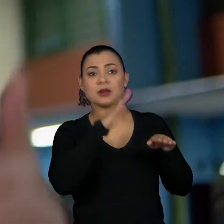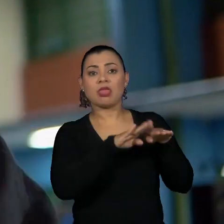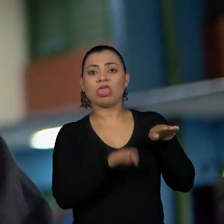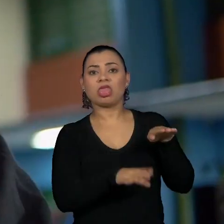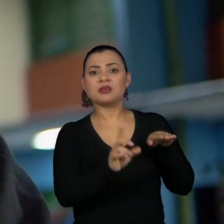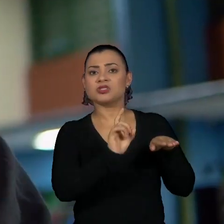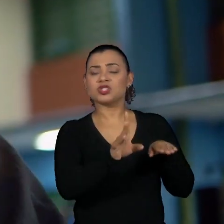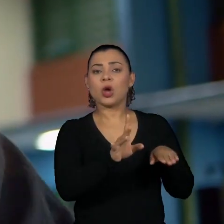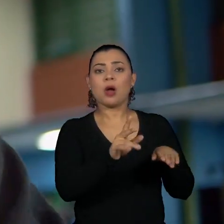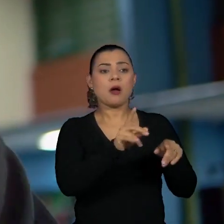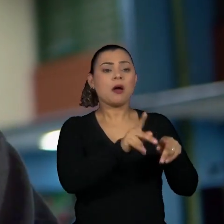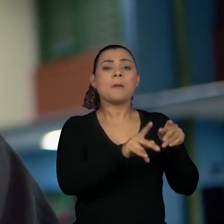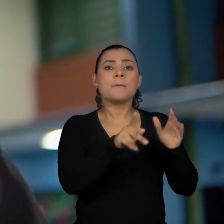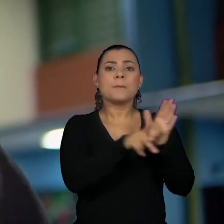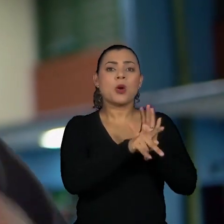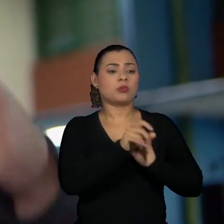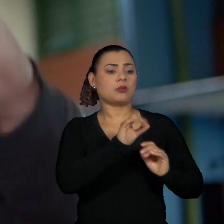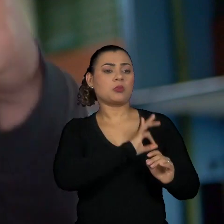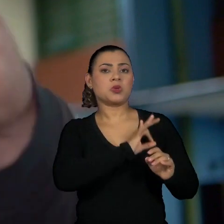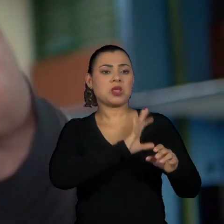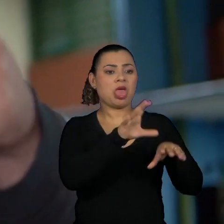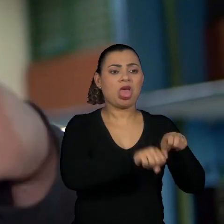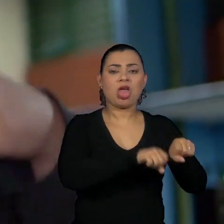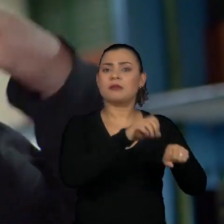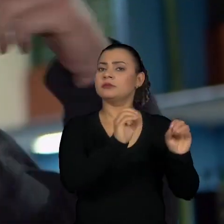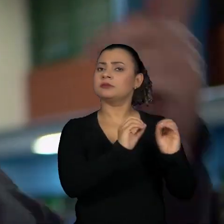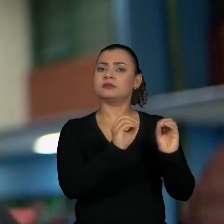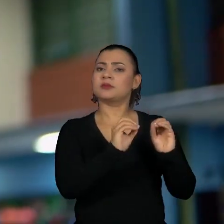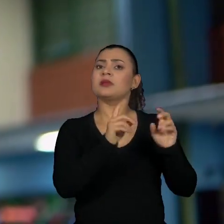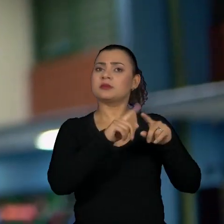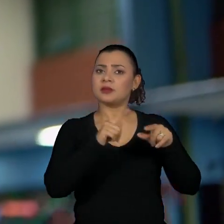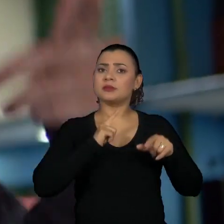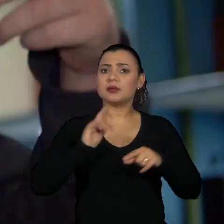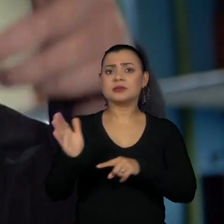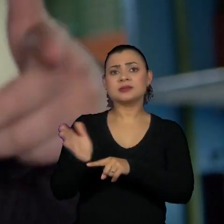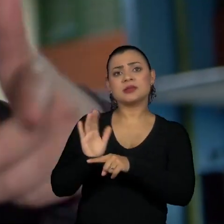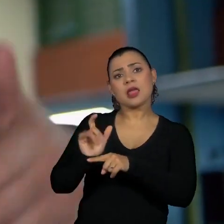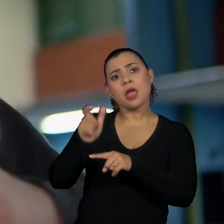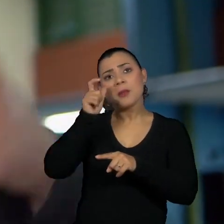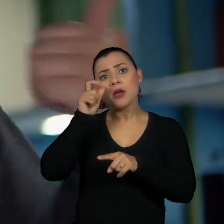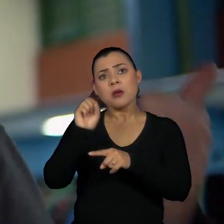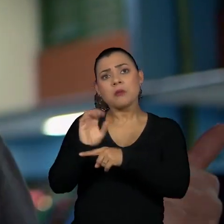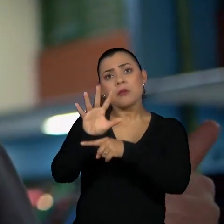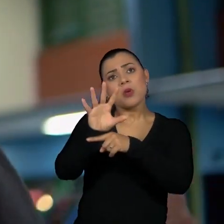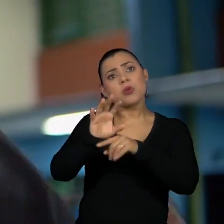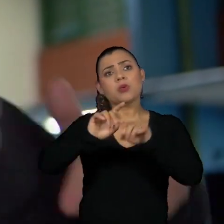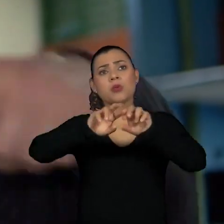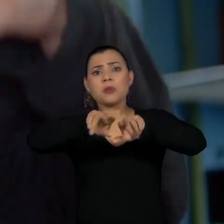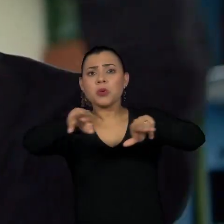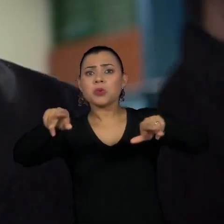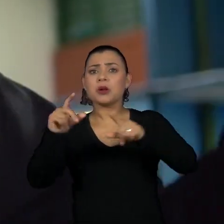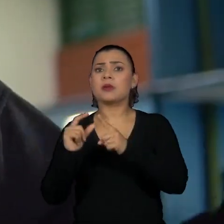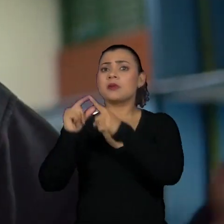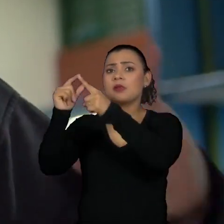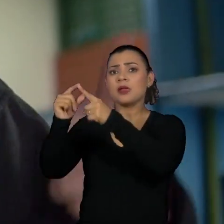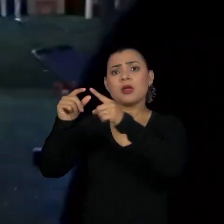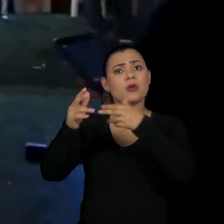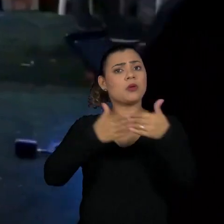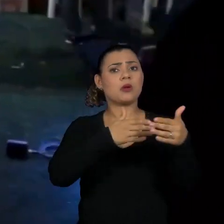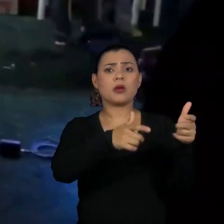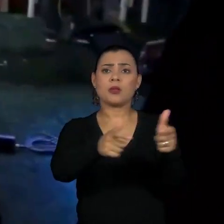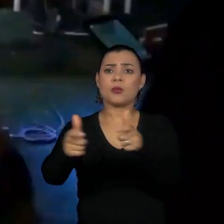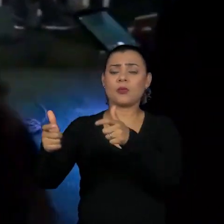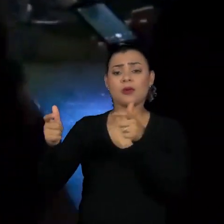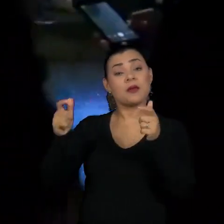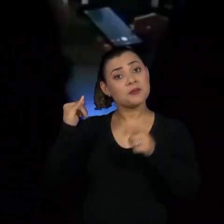né? O adolescente, o jovem da quebrada conseguir se enxergar na tela do cinema, na projeção, seja aqui na quebrada, mas também circulando,